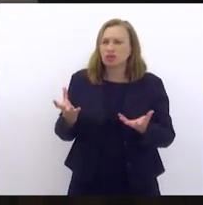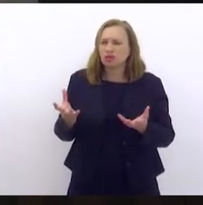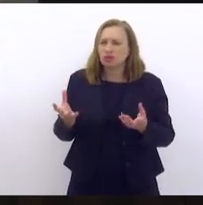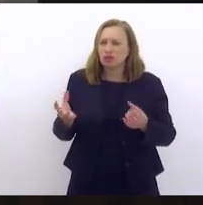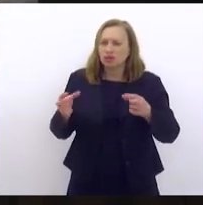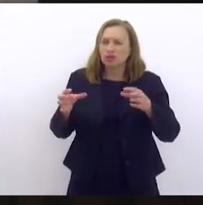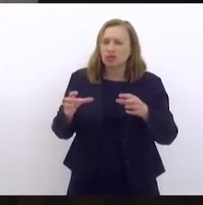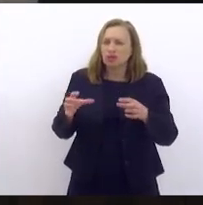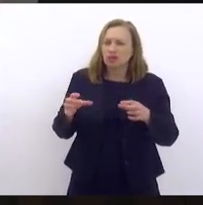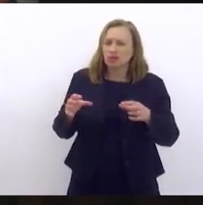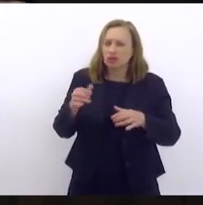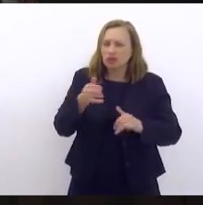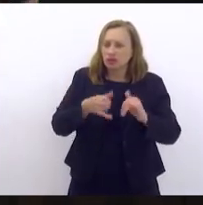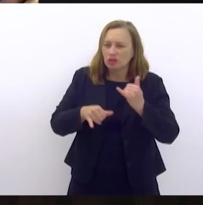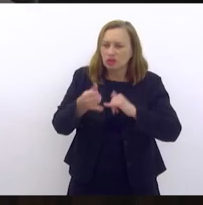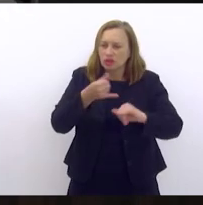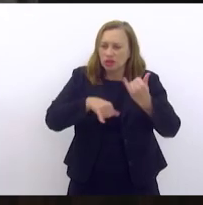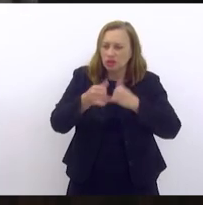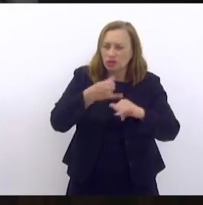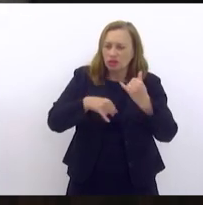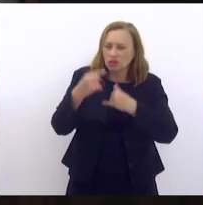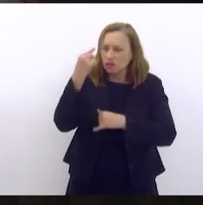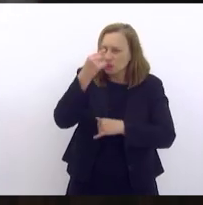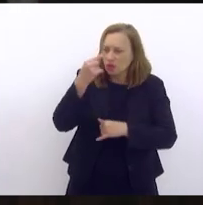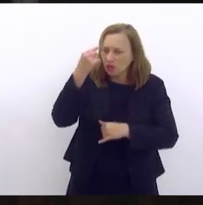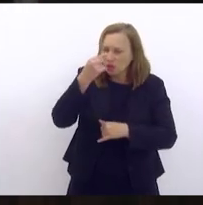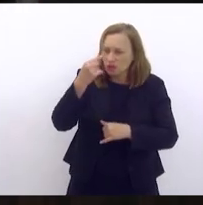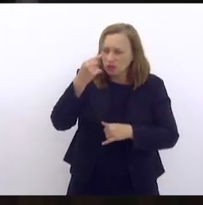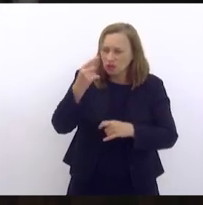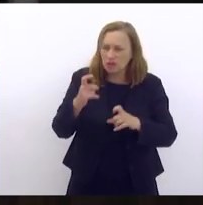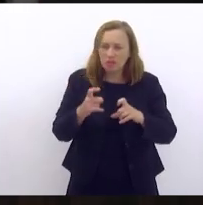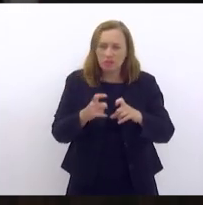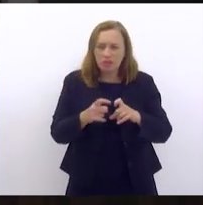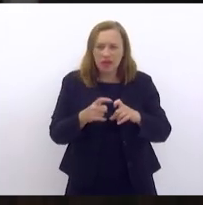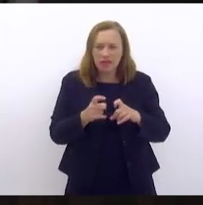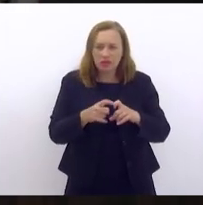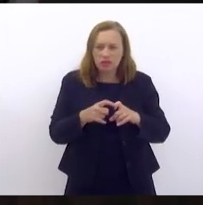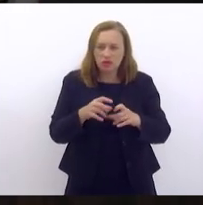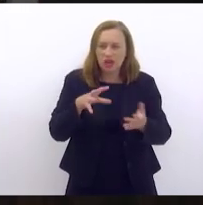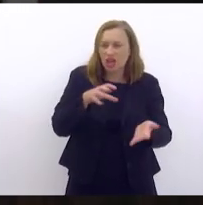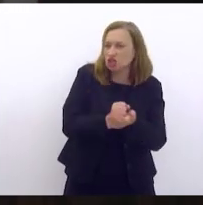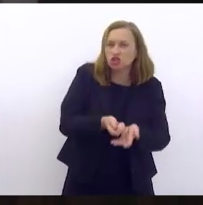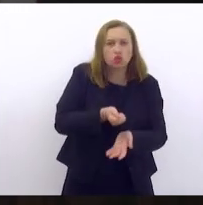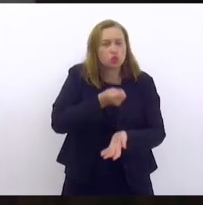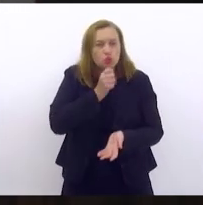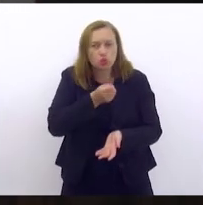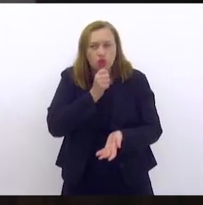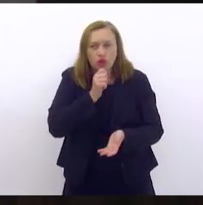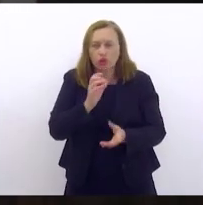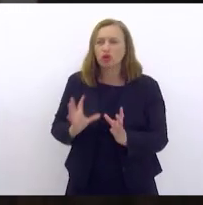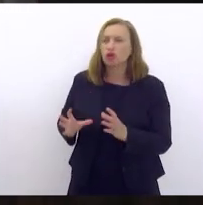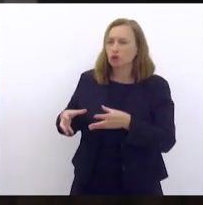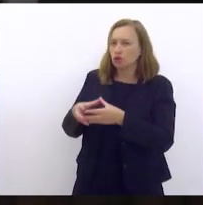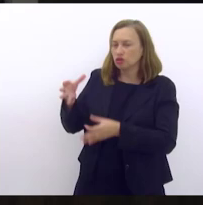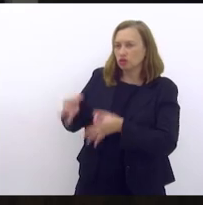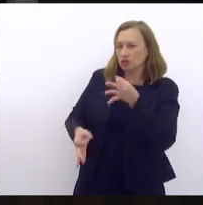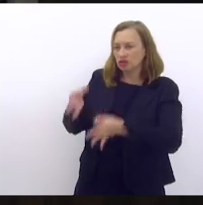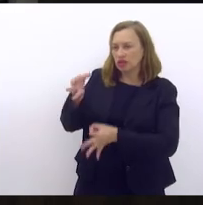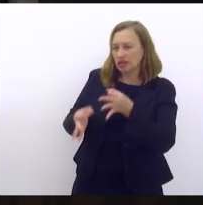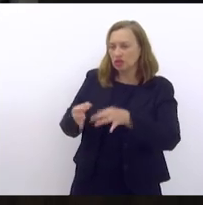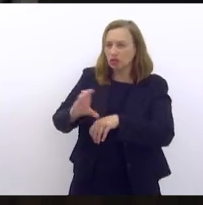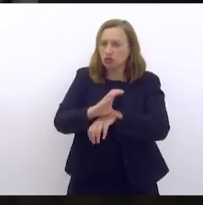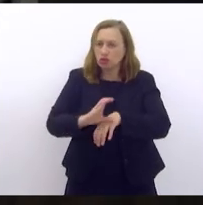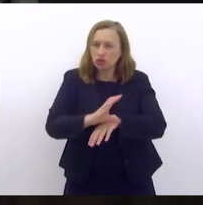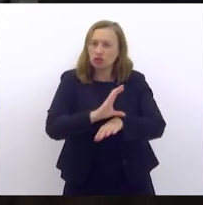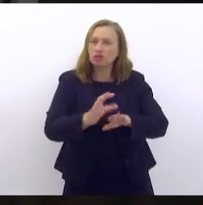por profissional que não seja médico, registro no Conselho Regional de Medicina. Pareceres das comissões Constituição e Justiça pela